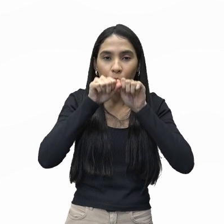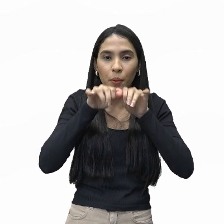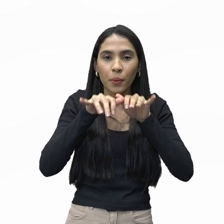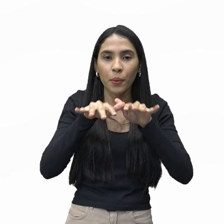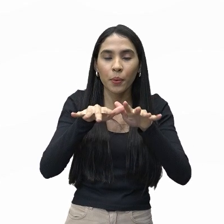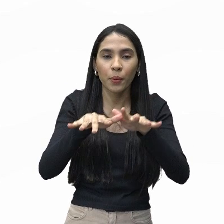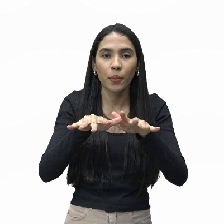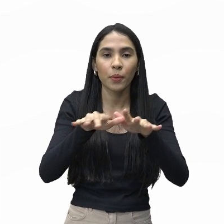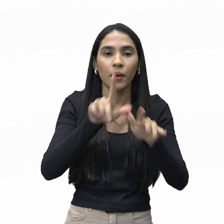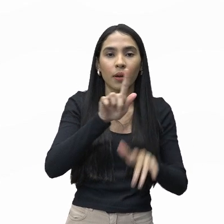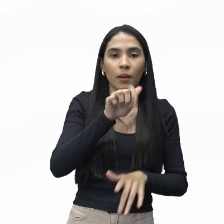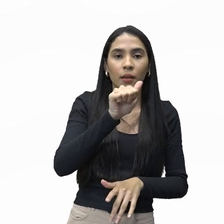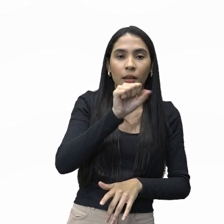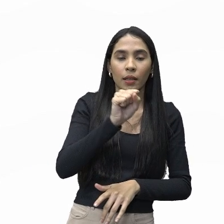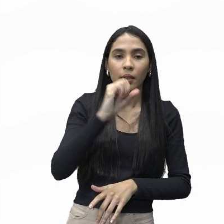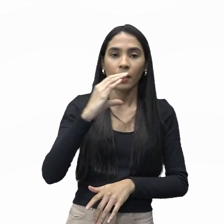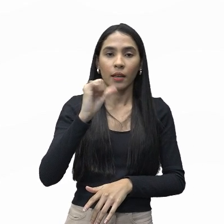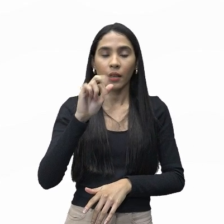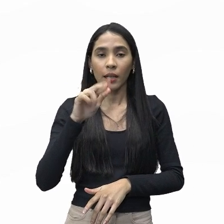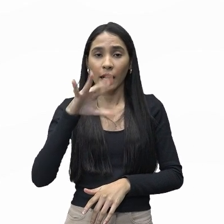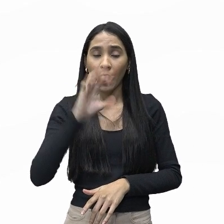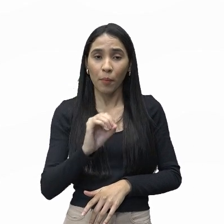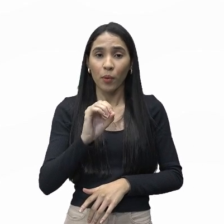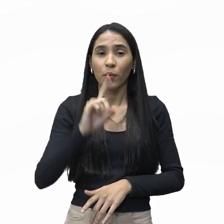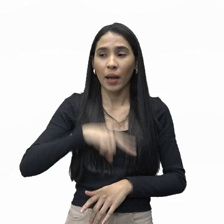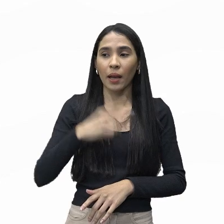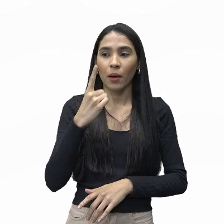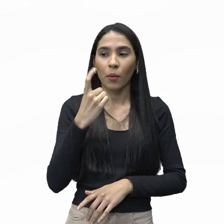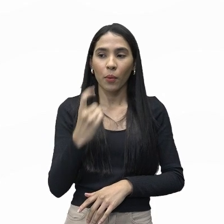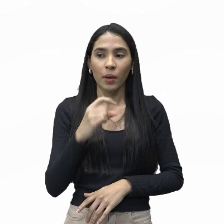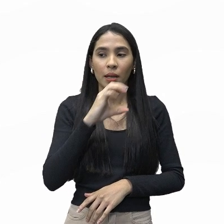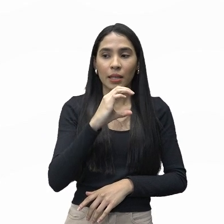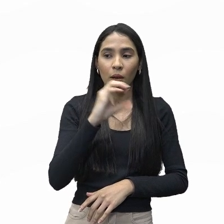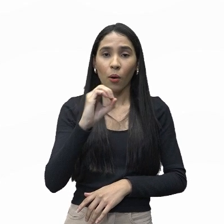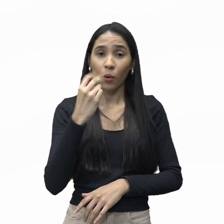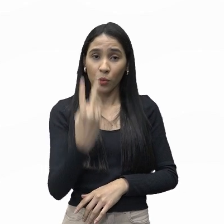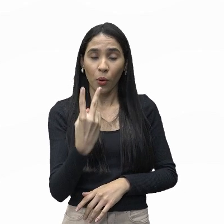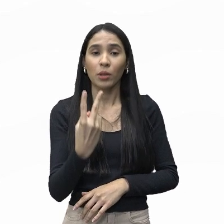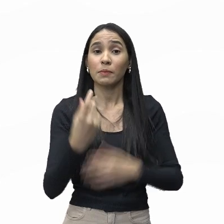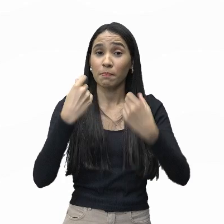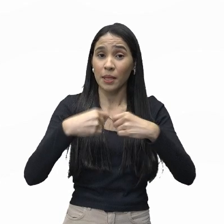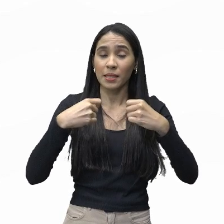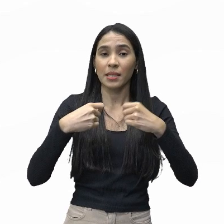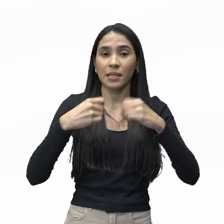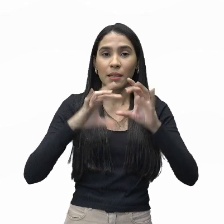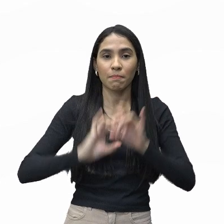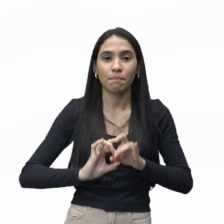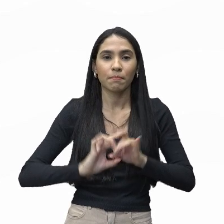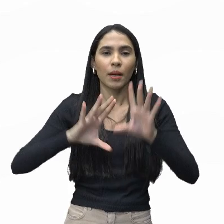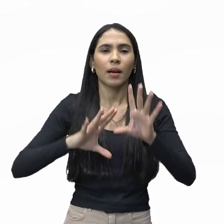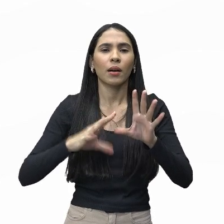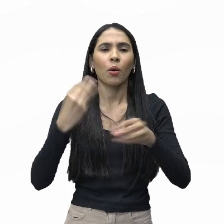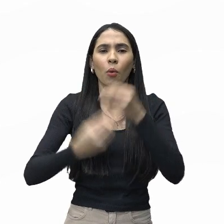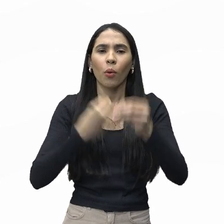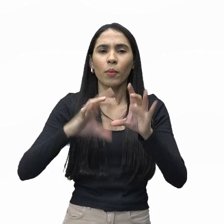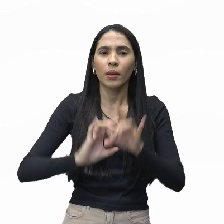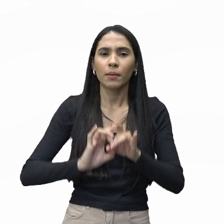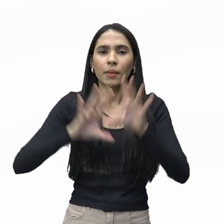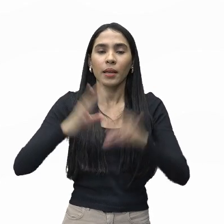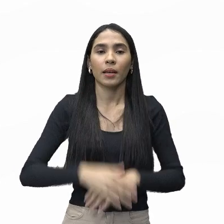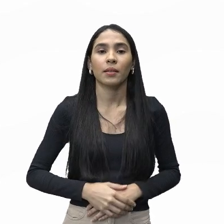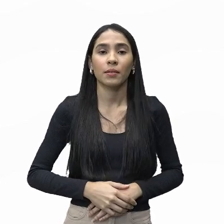que é tóxico, que não pode ficar dentro das nossas células, então ele precisa ser liberado. Em que momento ele é liberado? Quando a